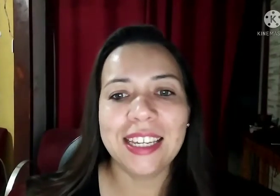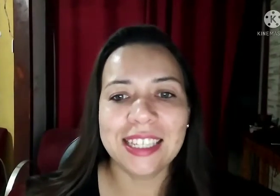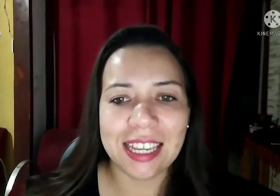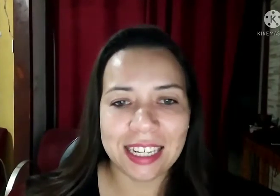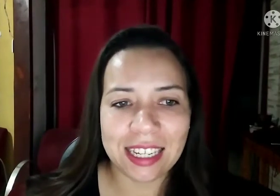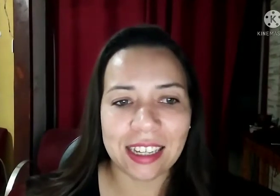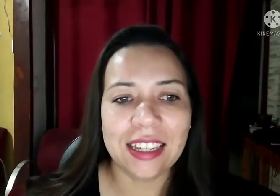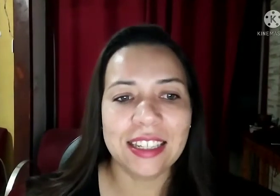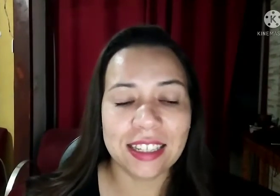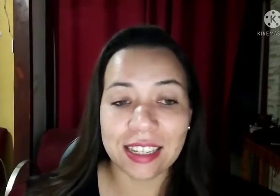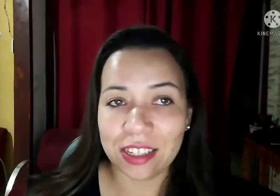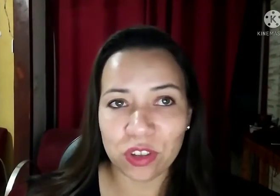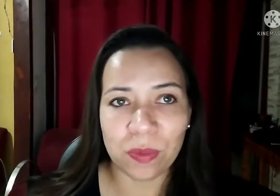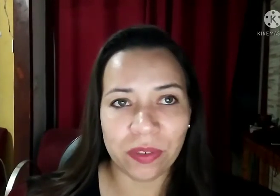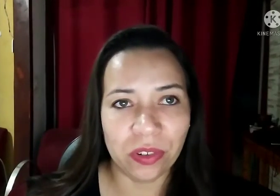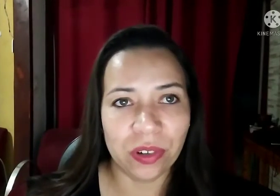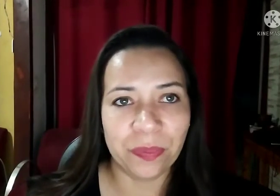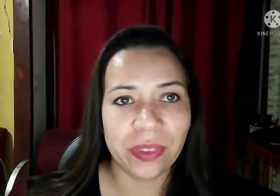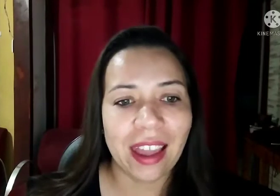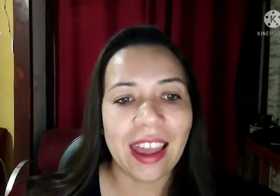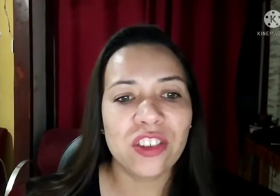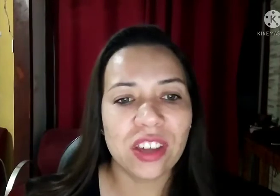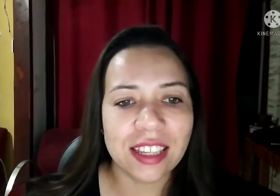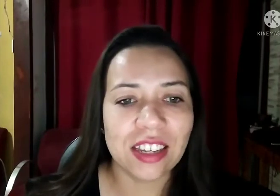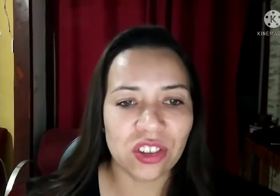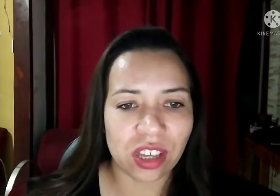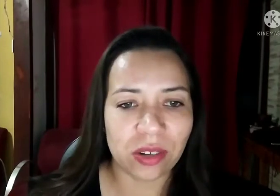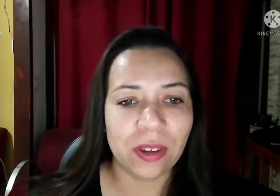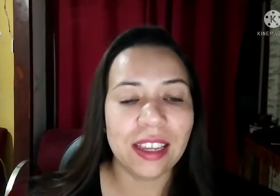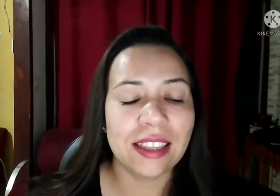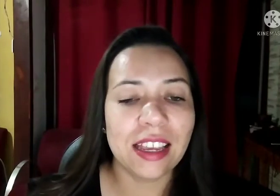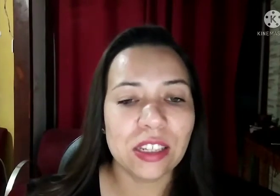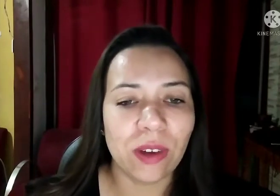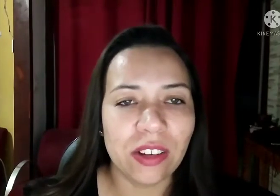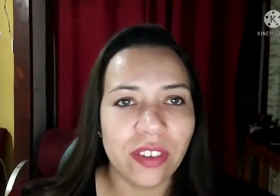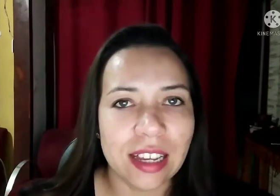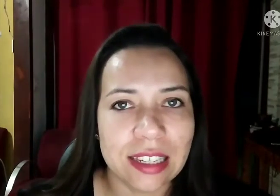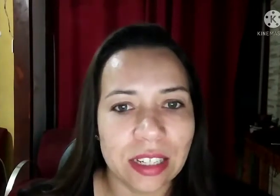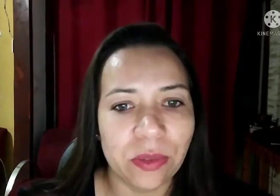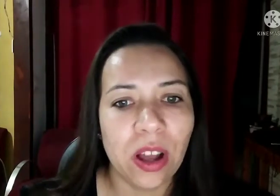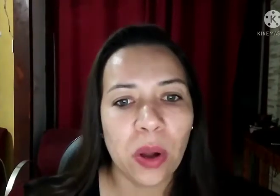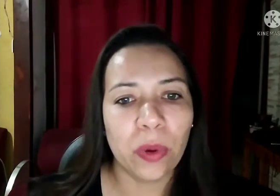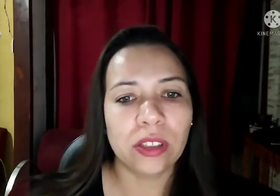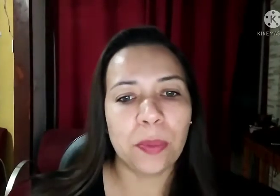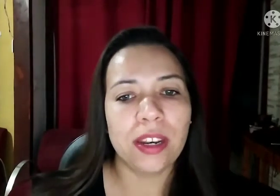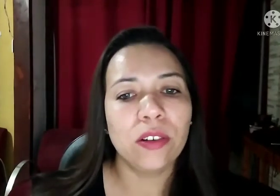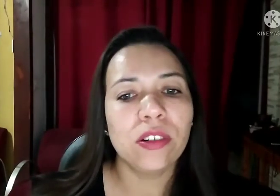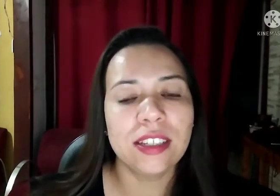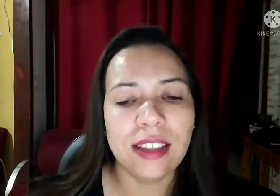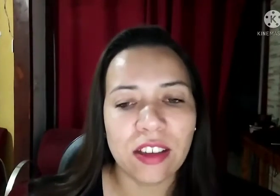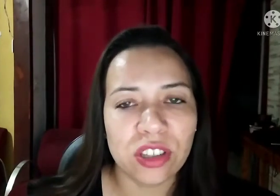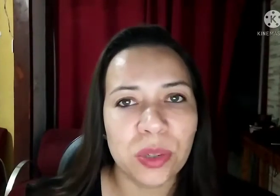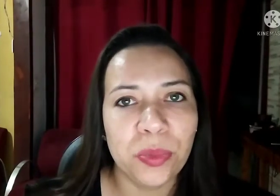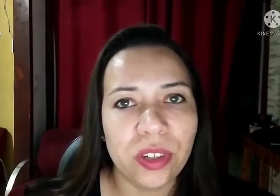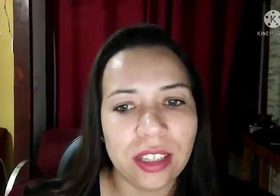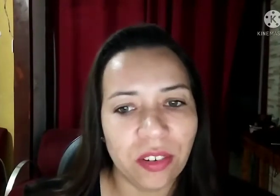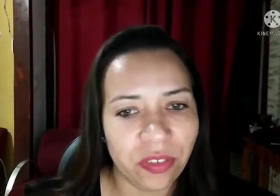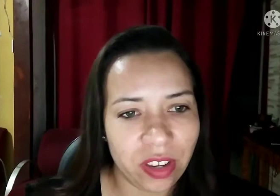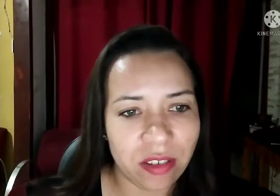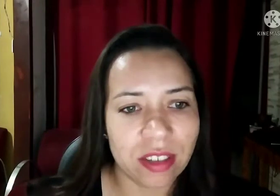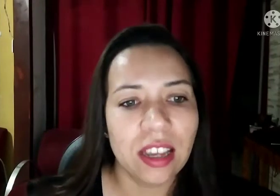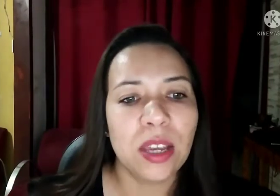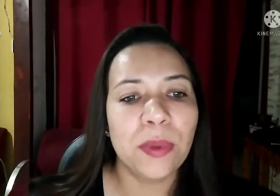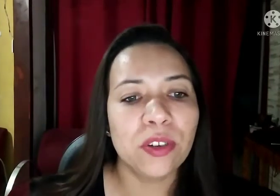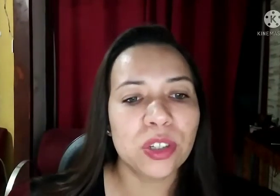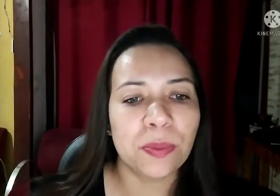pânico, histeria e sensação de pavor é de exagero e desqualificação quanto à periculosidade atribuída